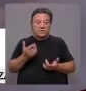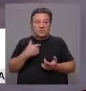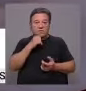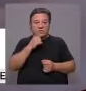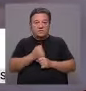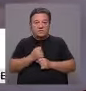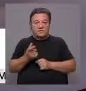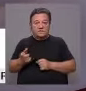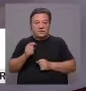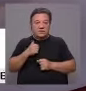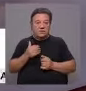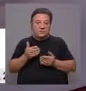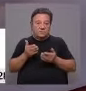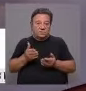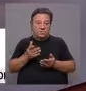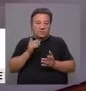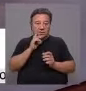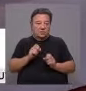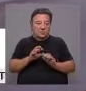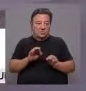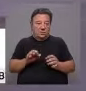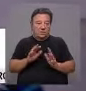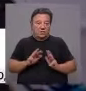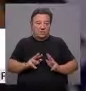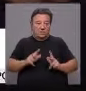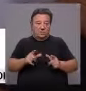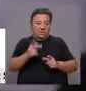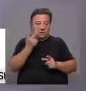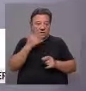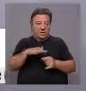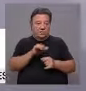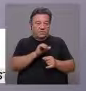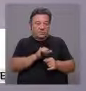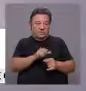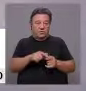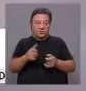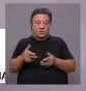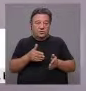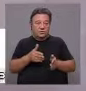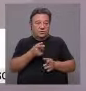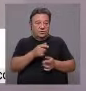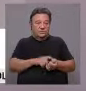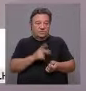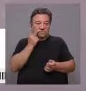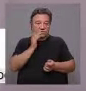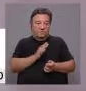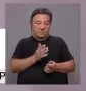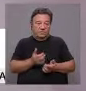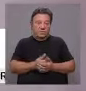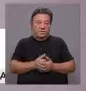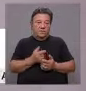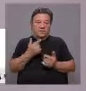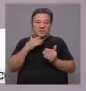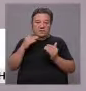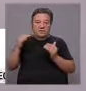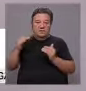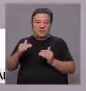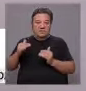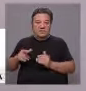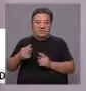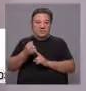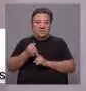é contribuir para restaurar ou reabilitar os habitats, os rios onde estas espécies vivem, diminuir esta